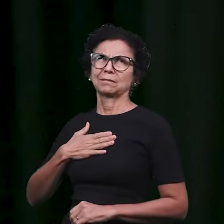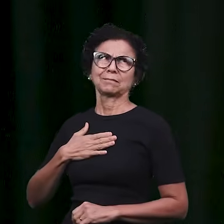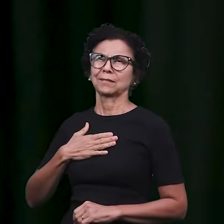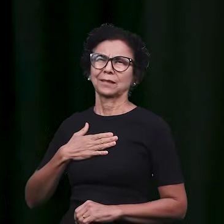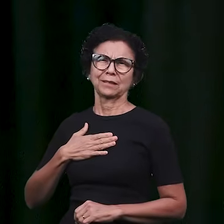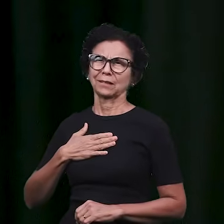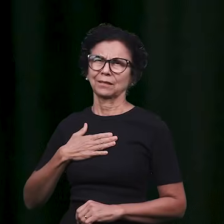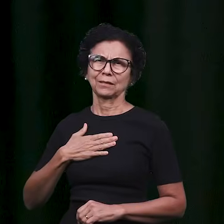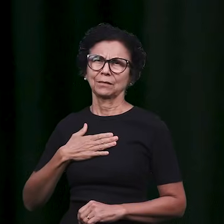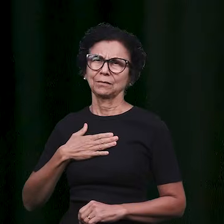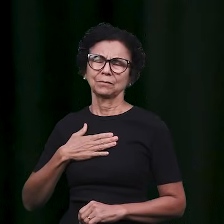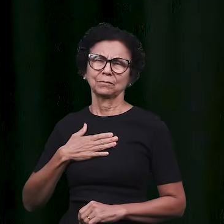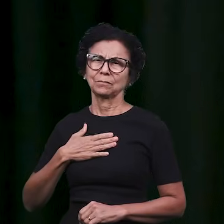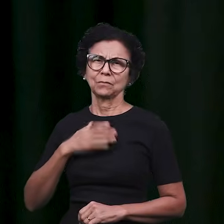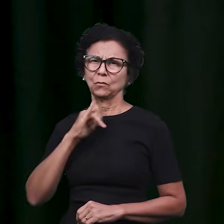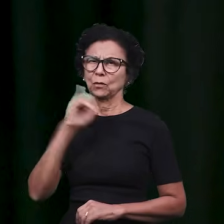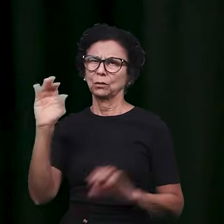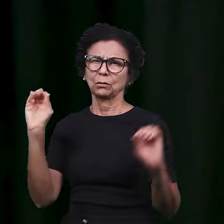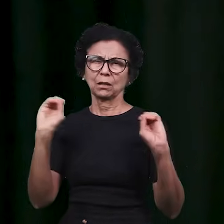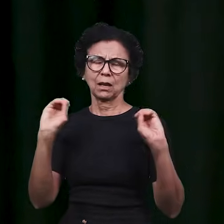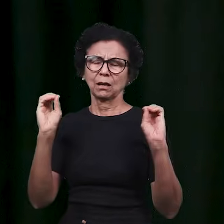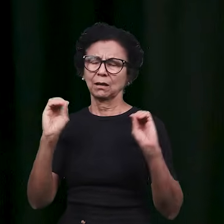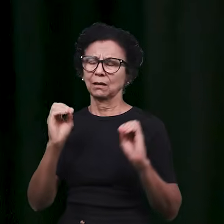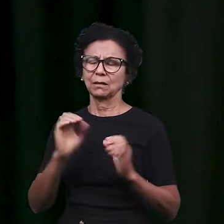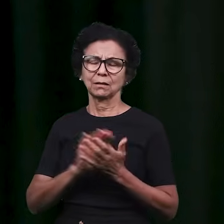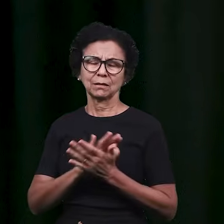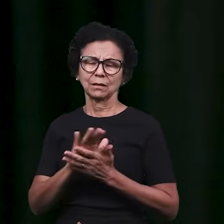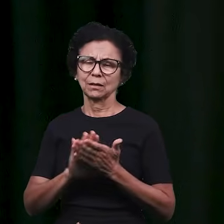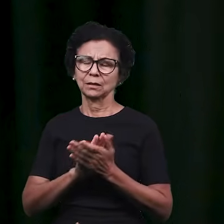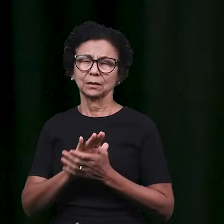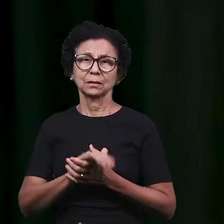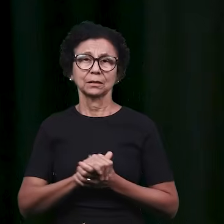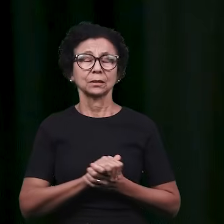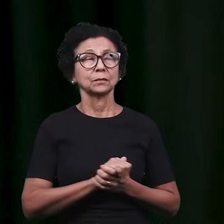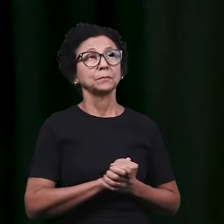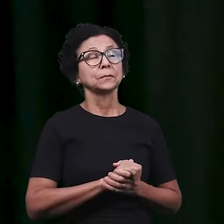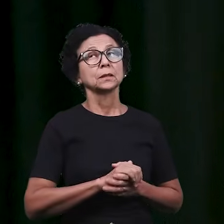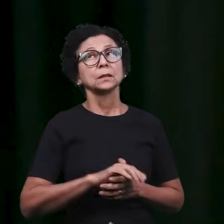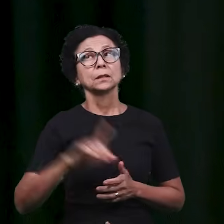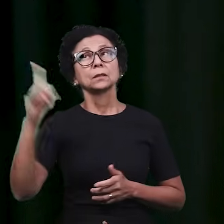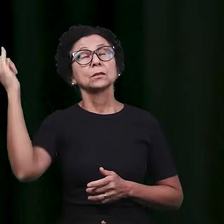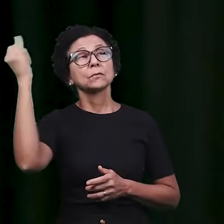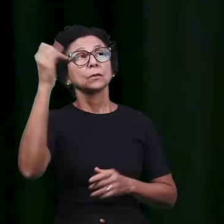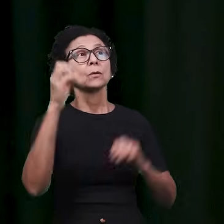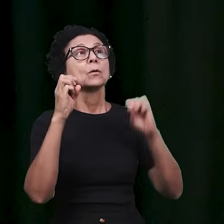precisava dele. E Deus estava dizendo para ele, Moisés, eu tenho outro para o seu lugar.